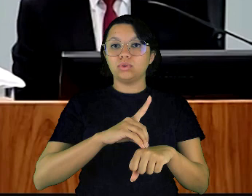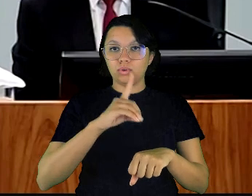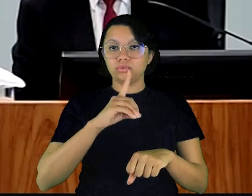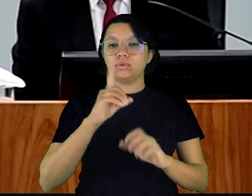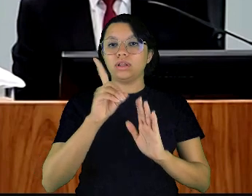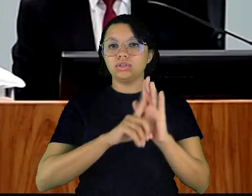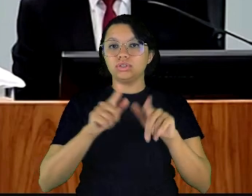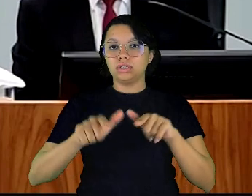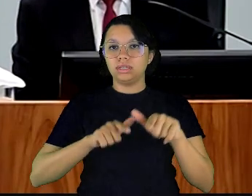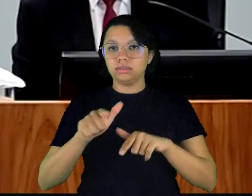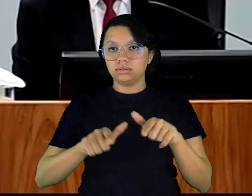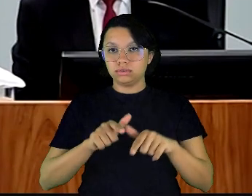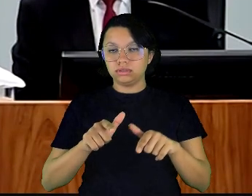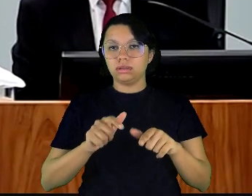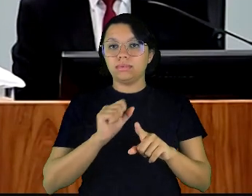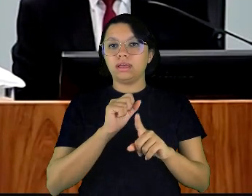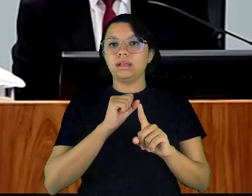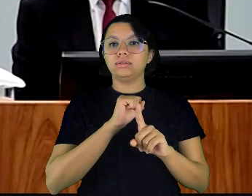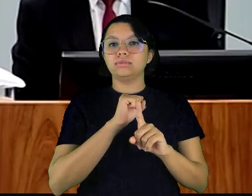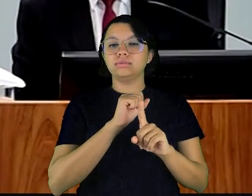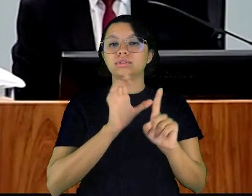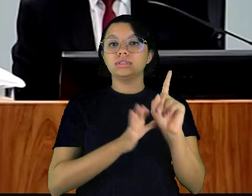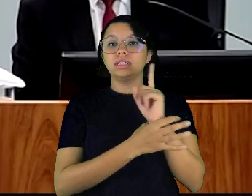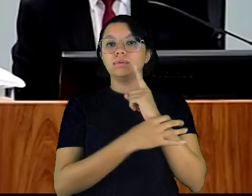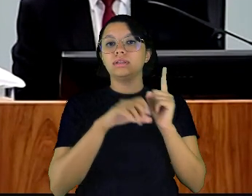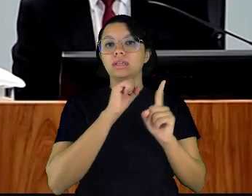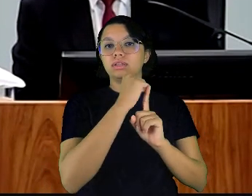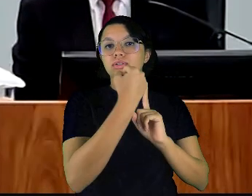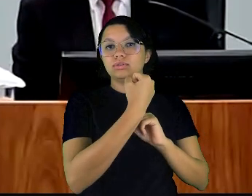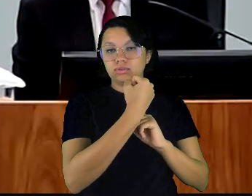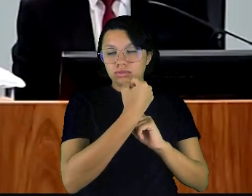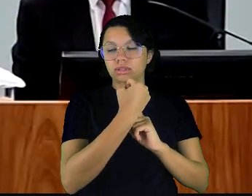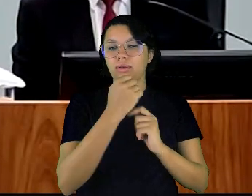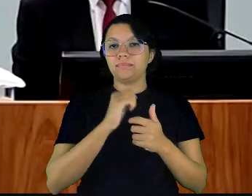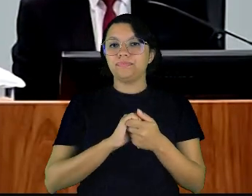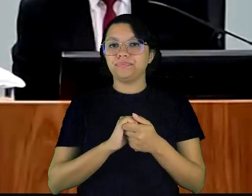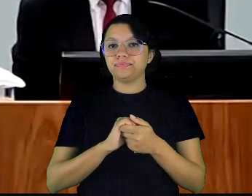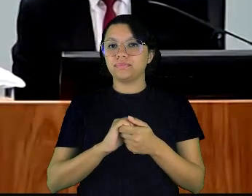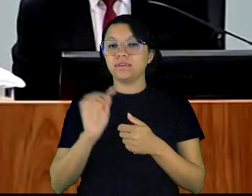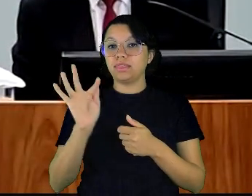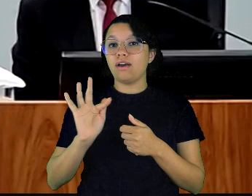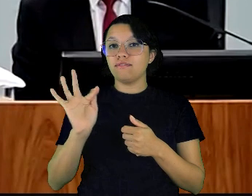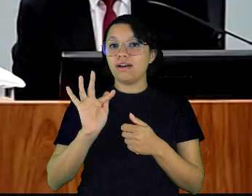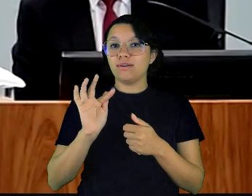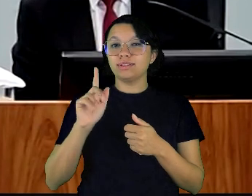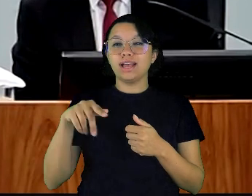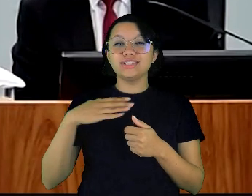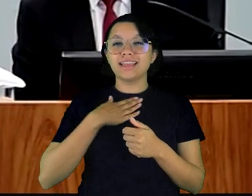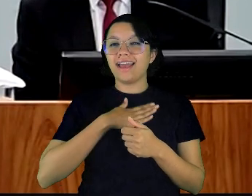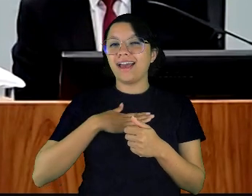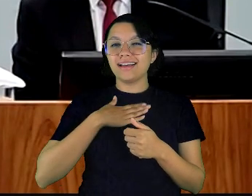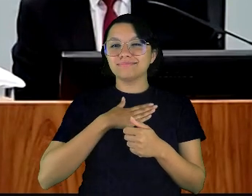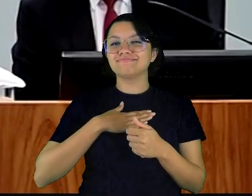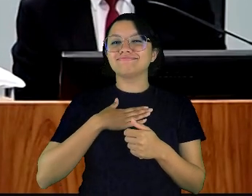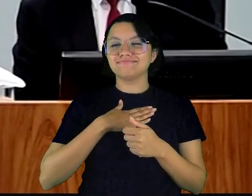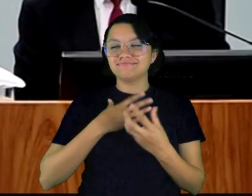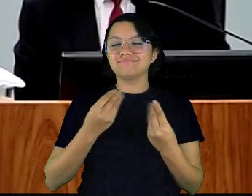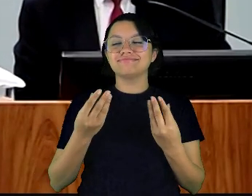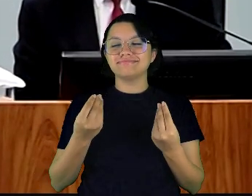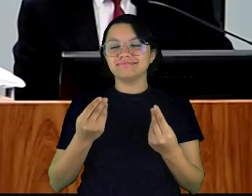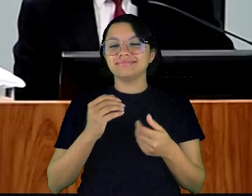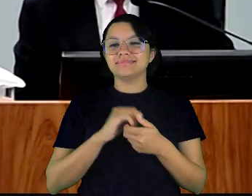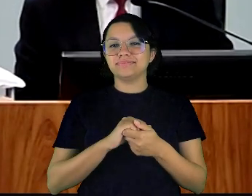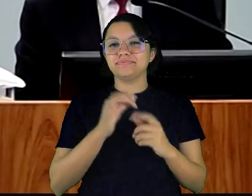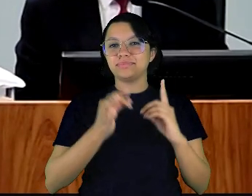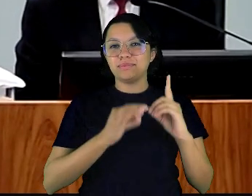Trabalho e Seguridade Social na Faculdade de Direito do Largo de São Francisco, a nossa querida academia, né, desembargadora